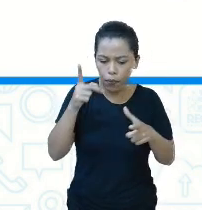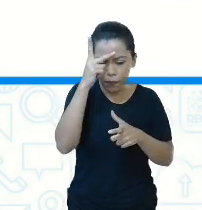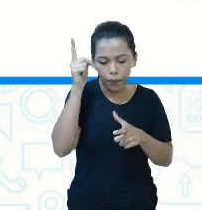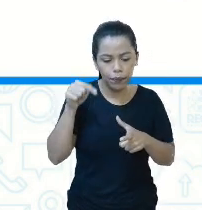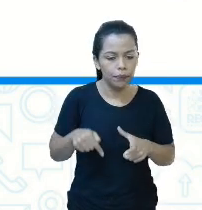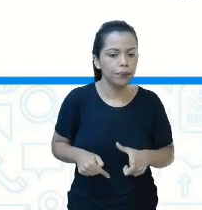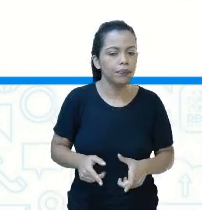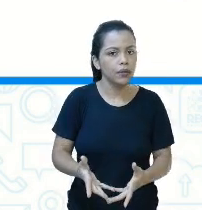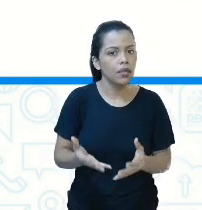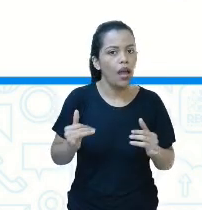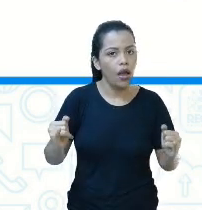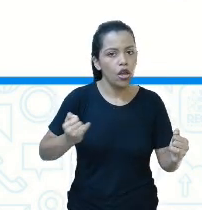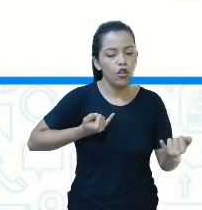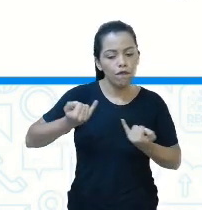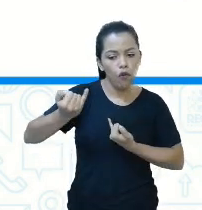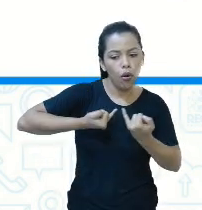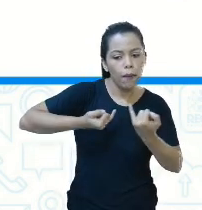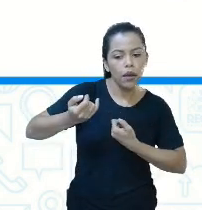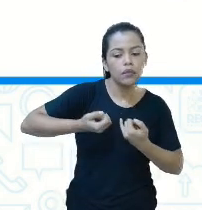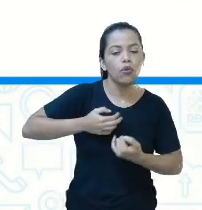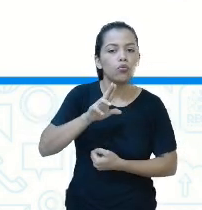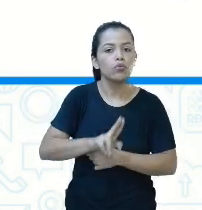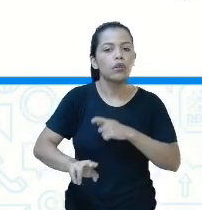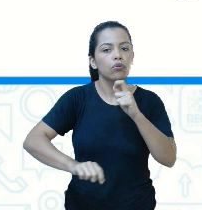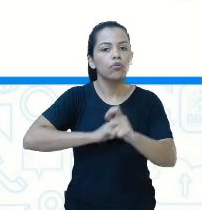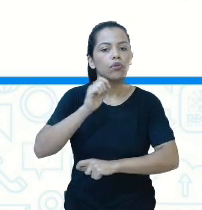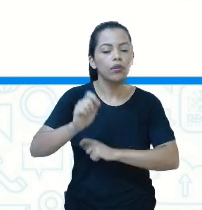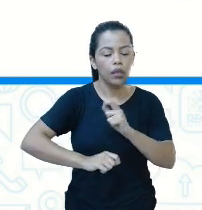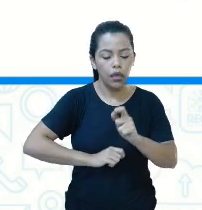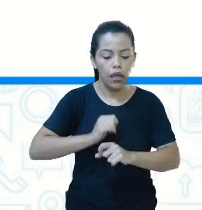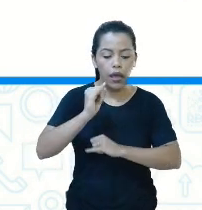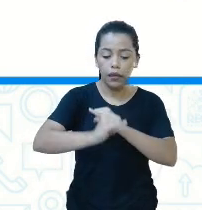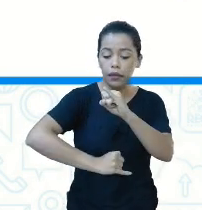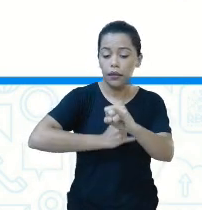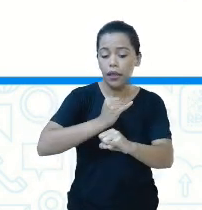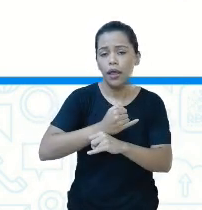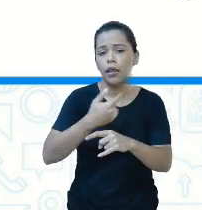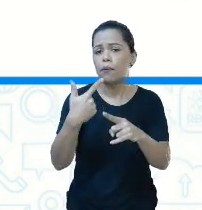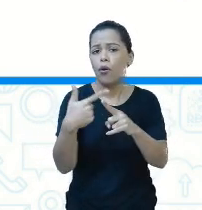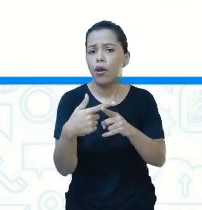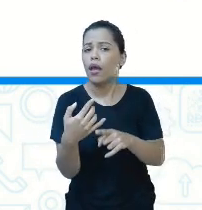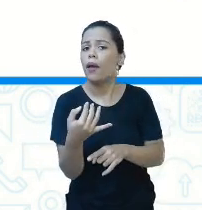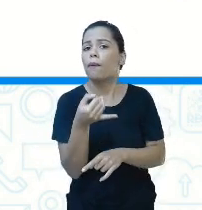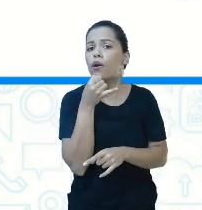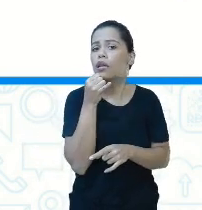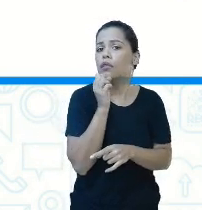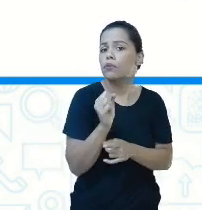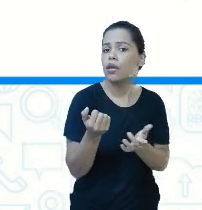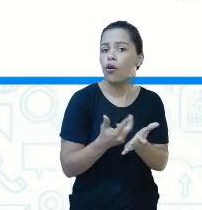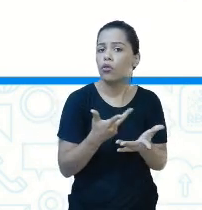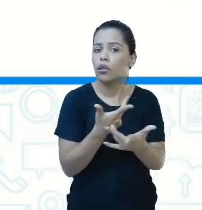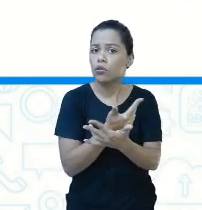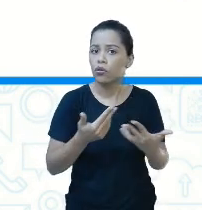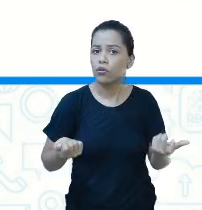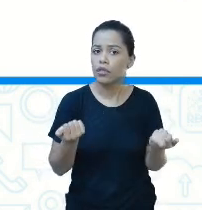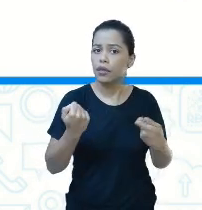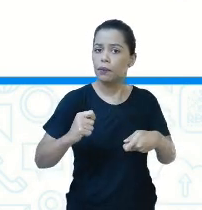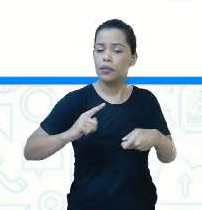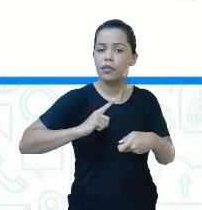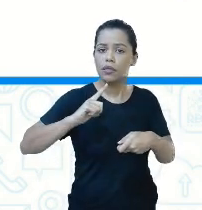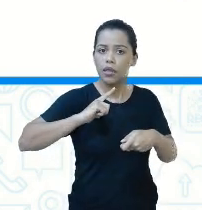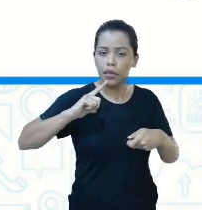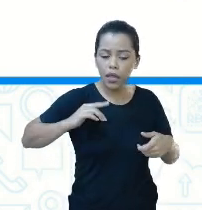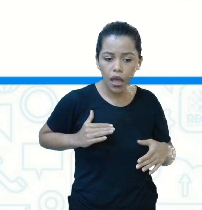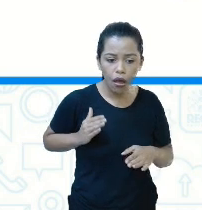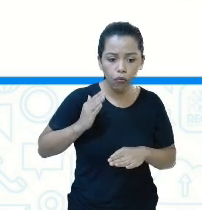pessoas são informadas pela internet. Por quê? Por exemplo, se acontece um fato que precisa de uma cobertura